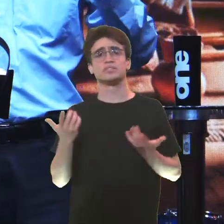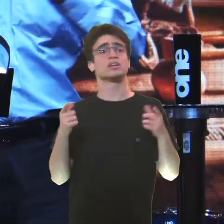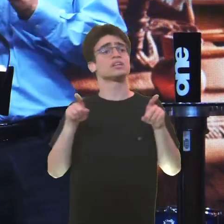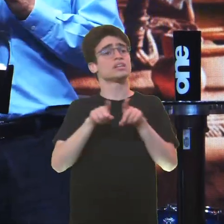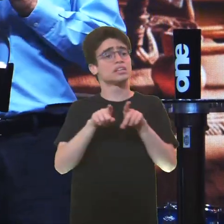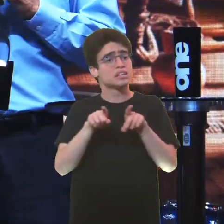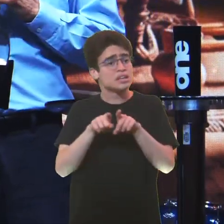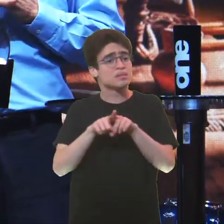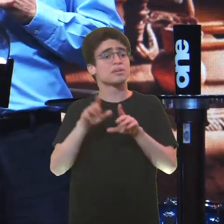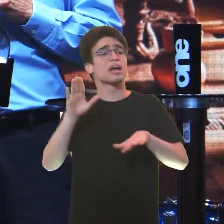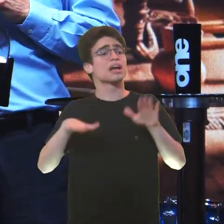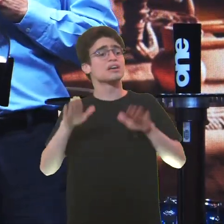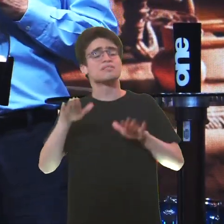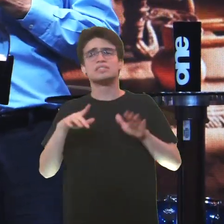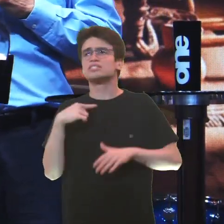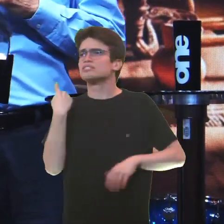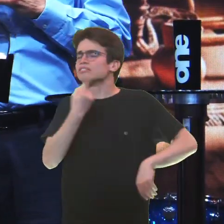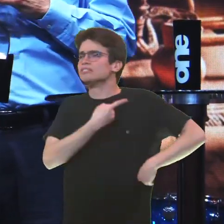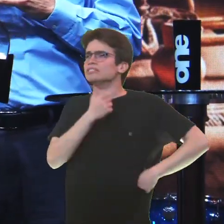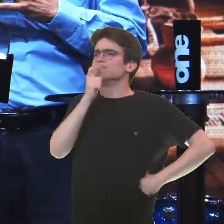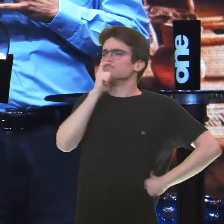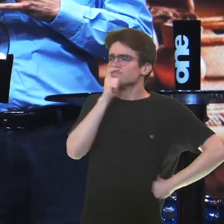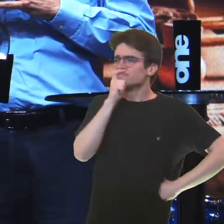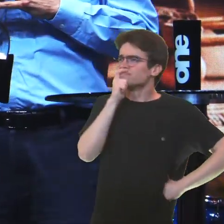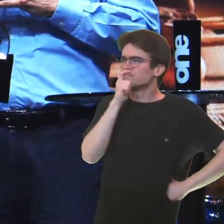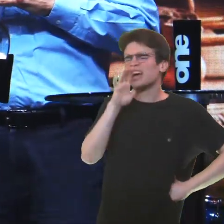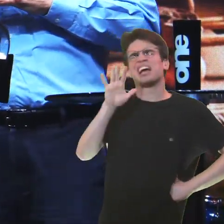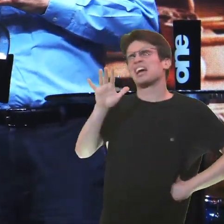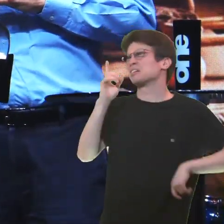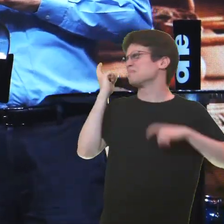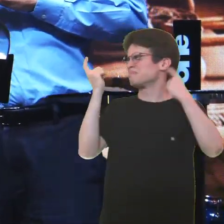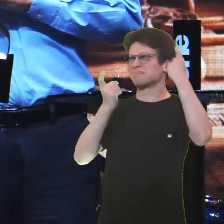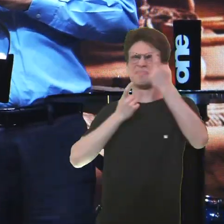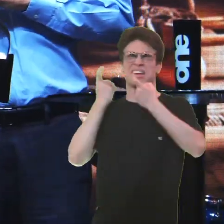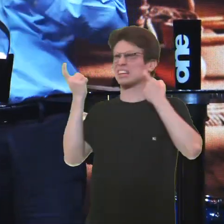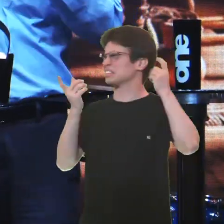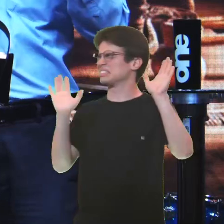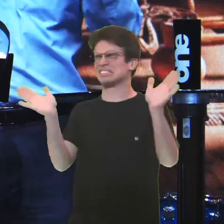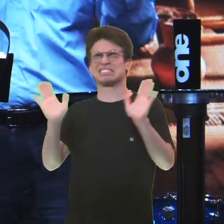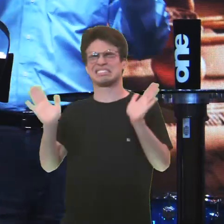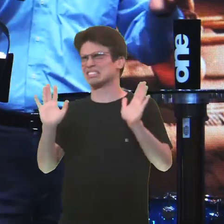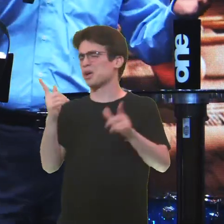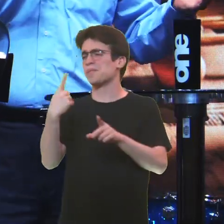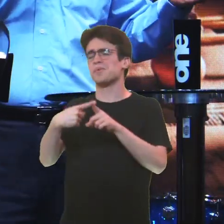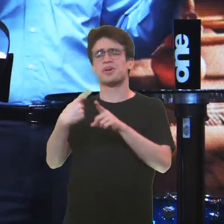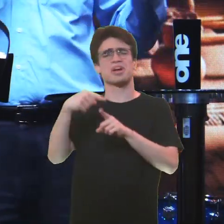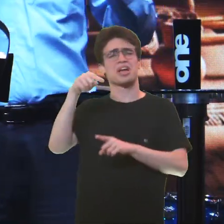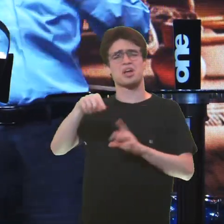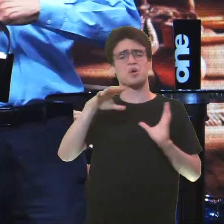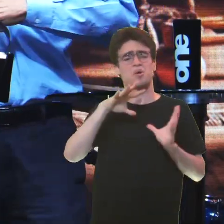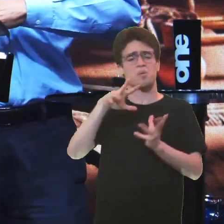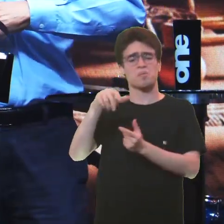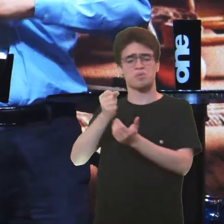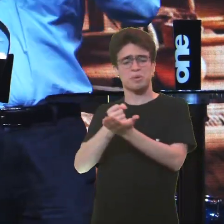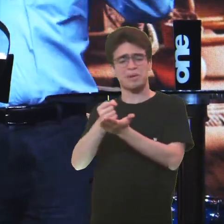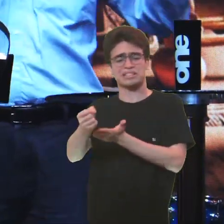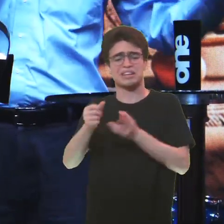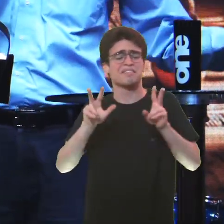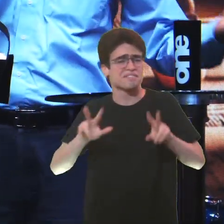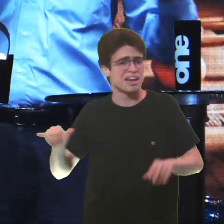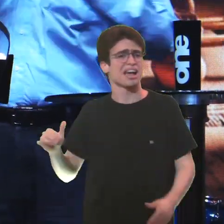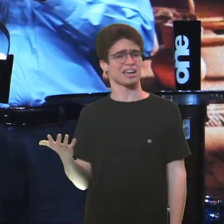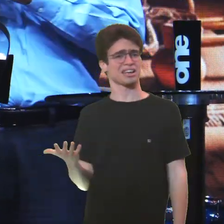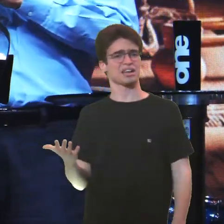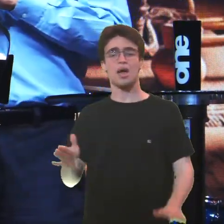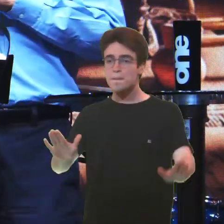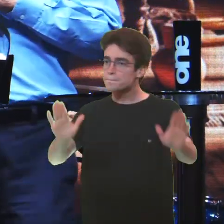cabo este mundo se va a terminar. Porque esse mundo ele vai se acabar. Y es verdad que Jesús nos llamó a salir